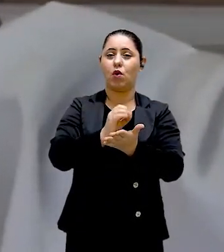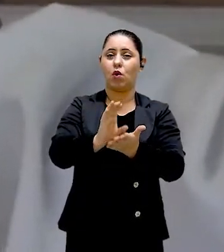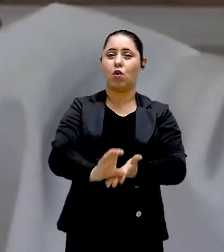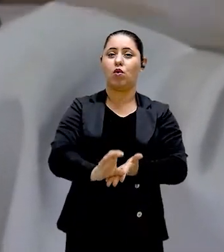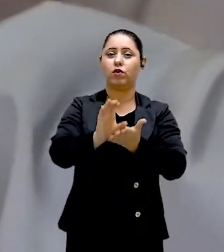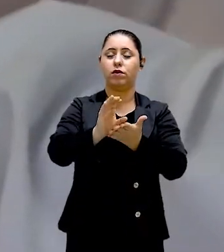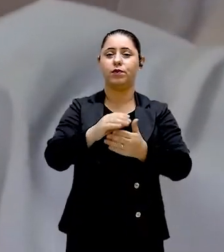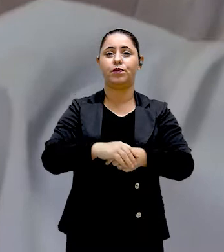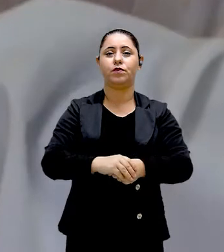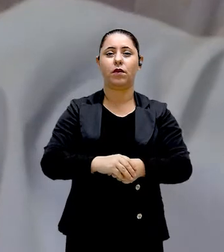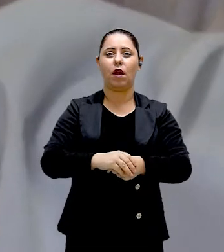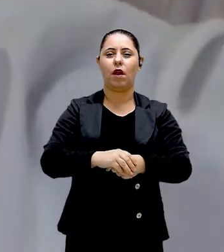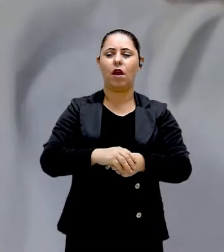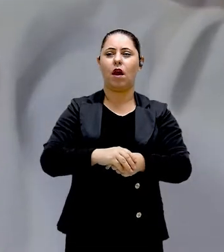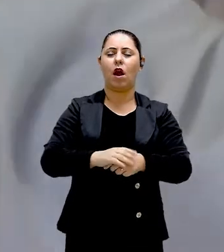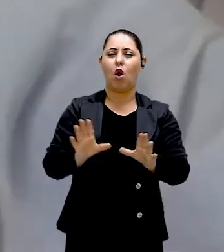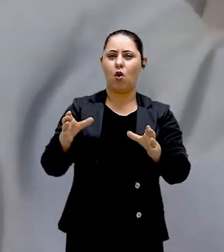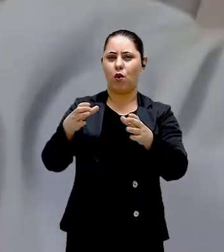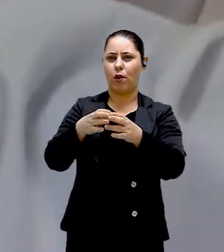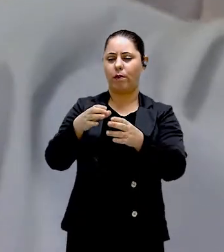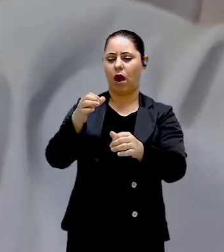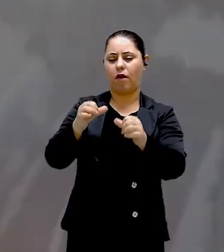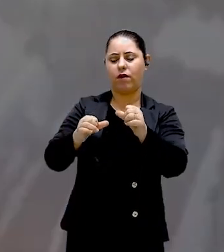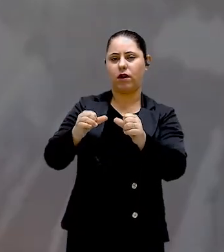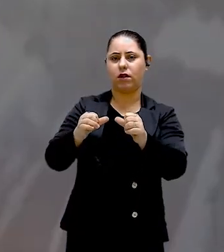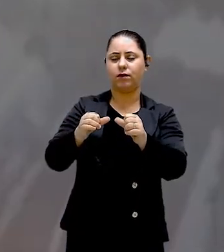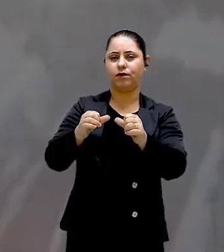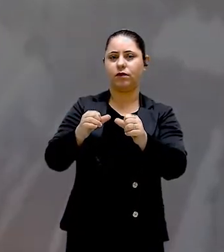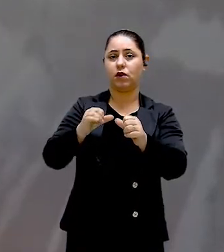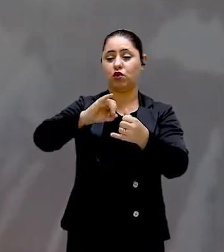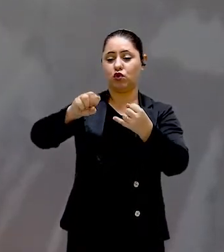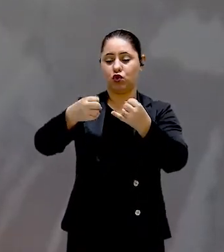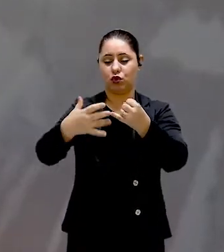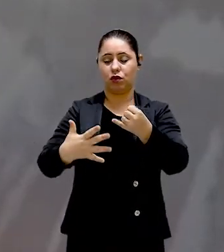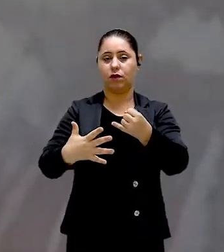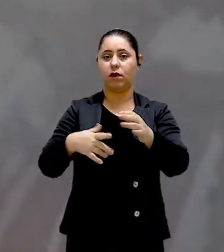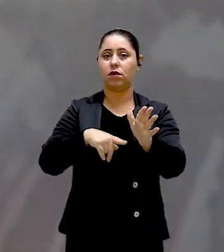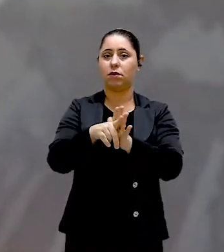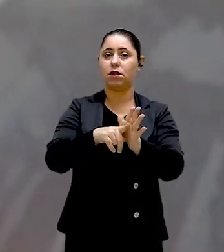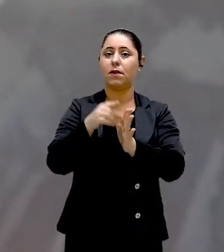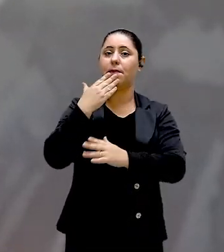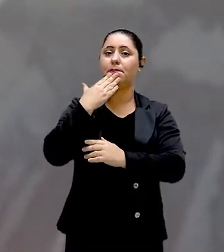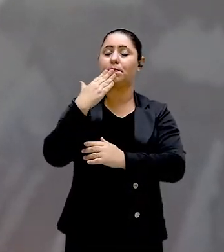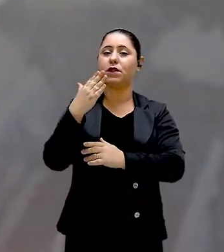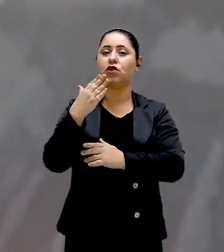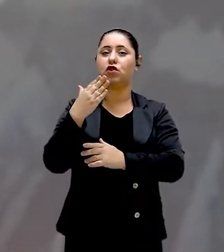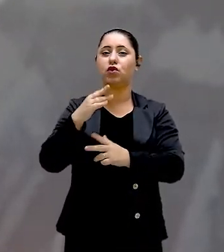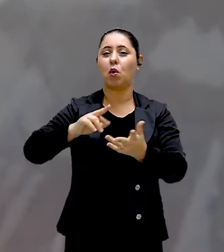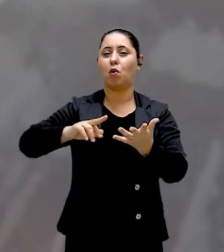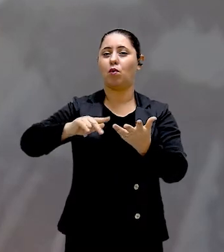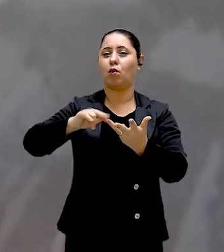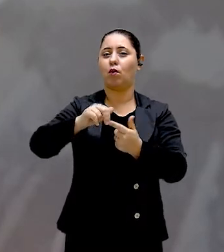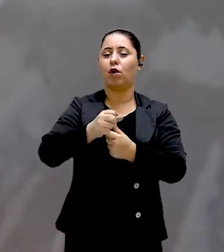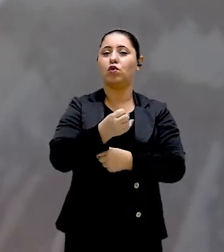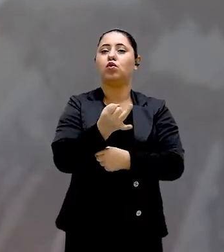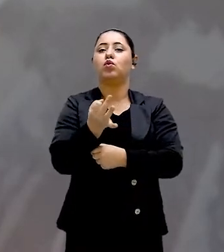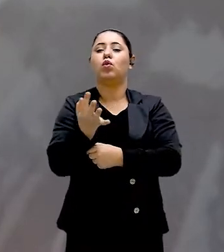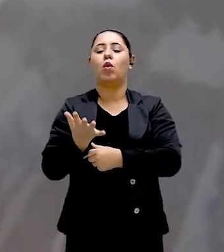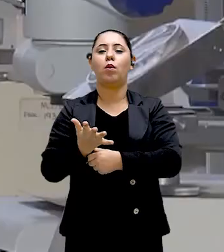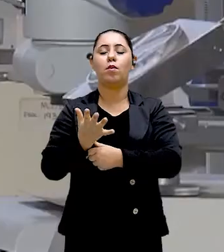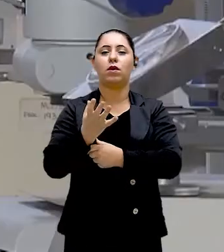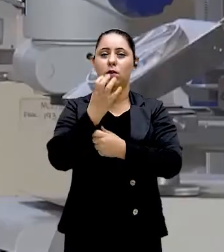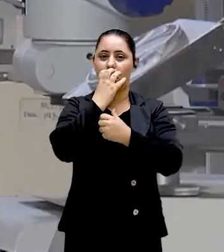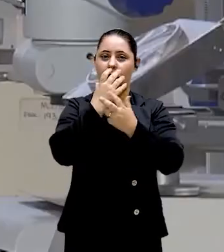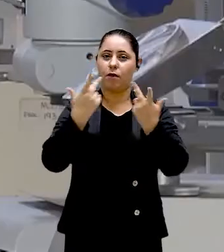vão avaliar as justificativas da pesquisa e a solicitação do tipo e da quantidade de animais que serão